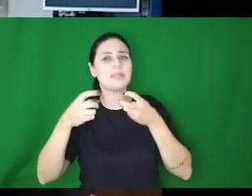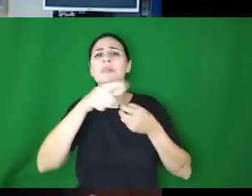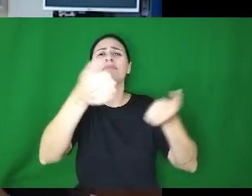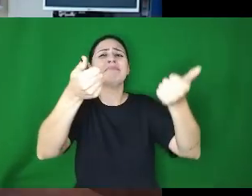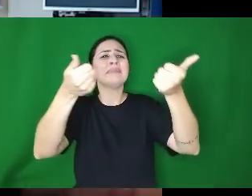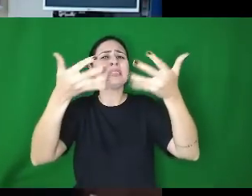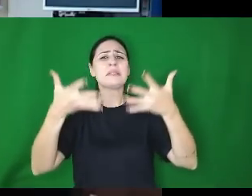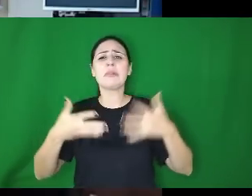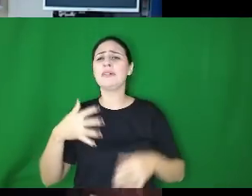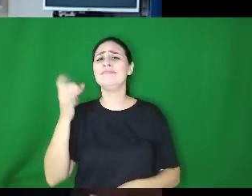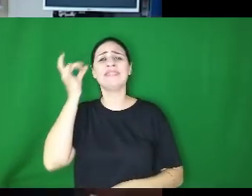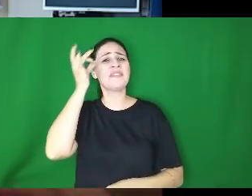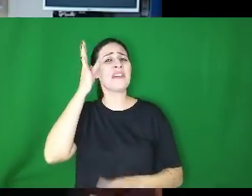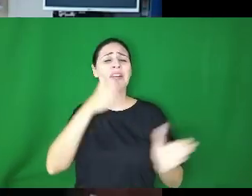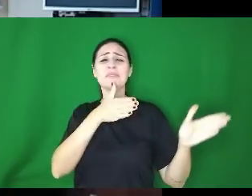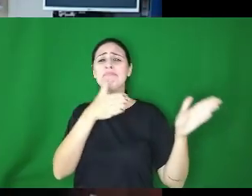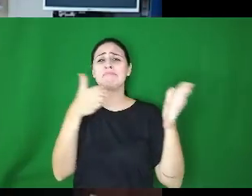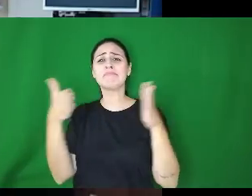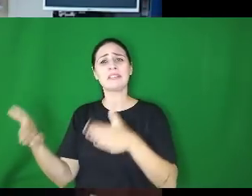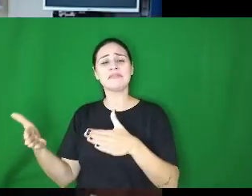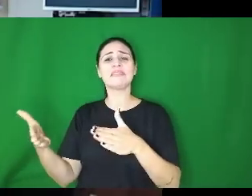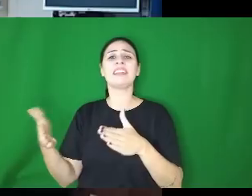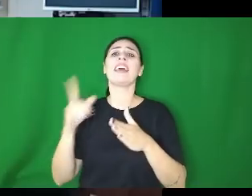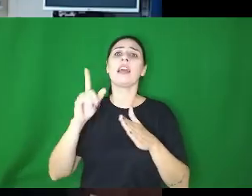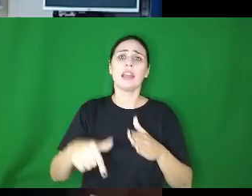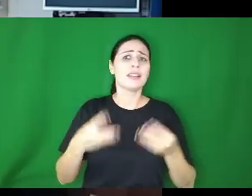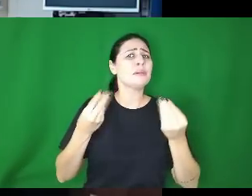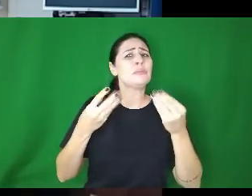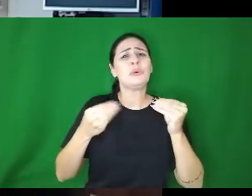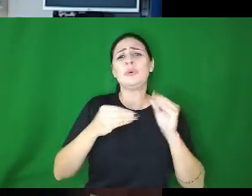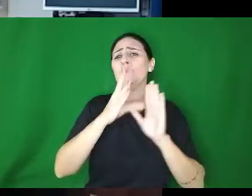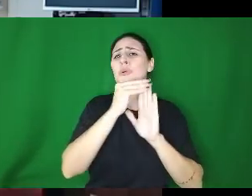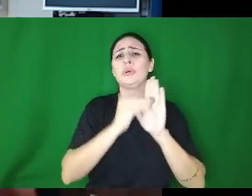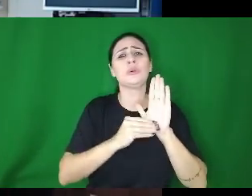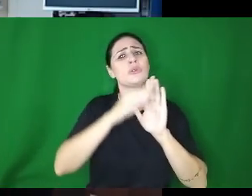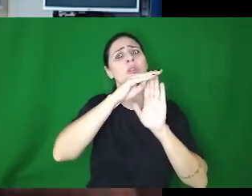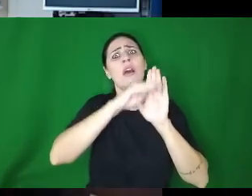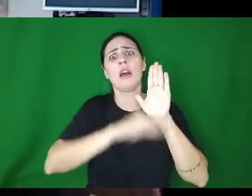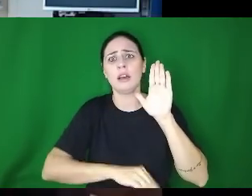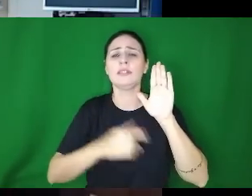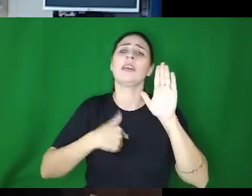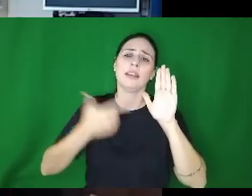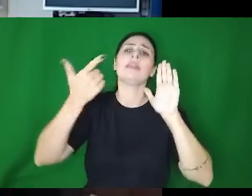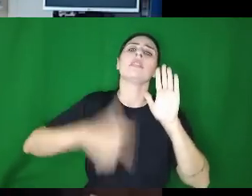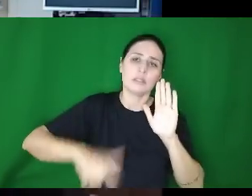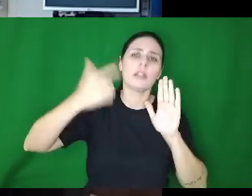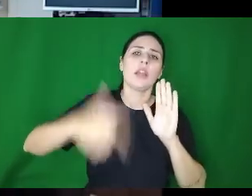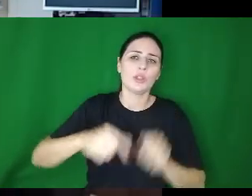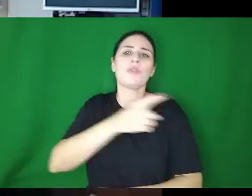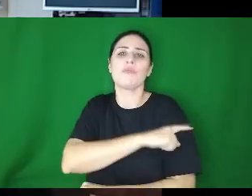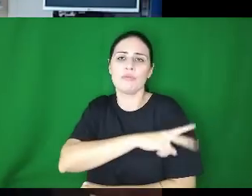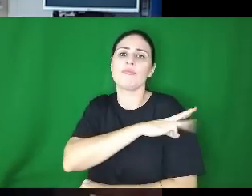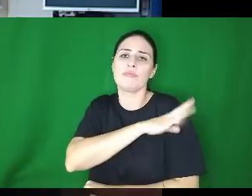a gente conseguir até organizar os nossos 33% da hora atividade. E a gente ainda tem alguns docentes, né, que trabalham